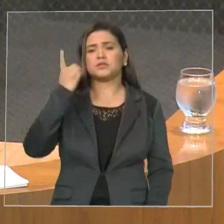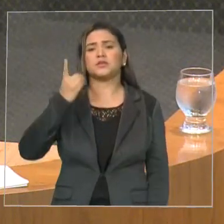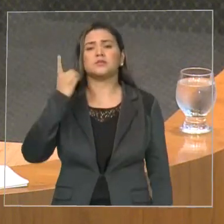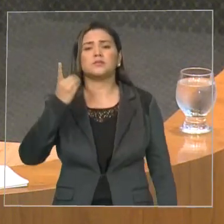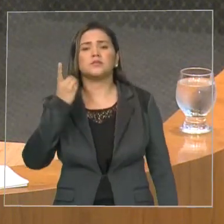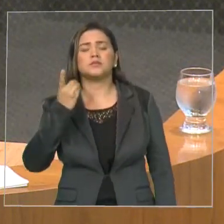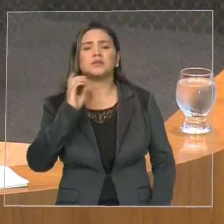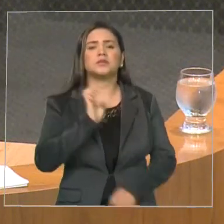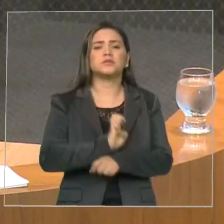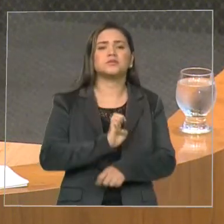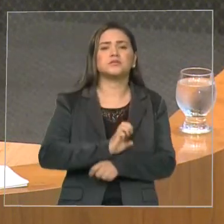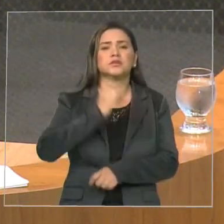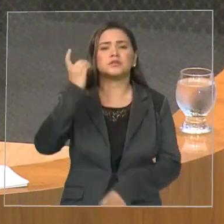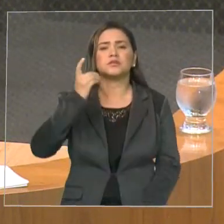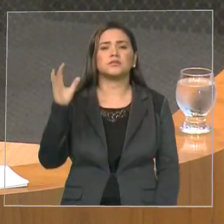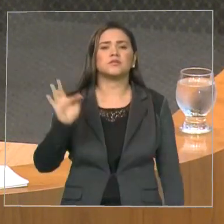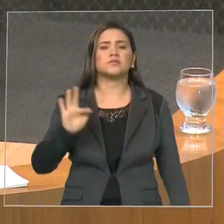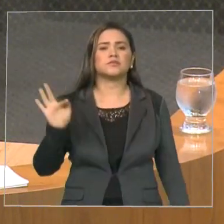deputados federais,